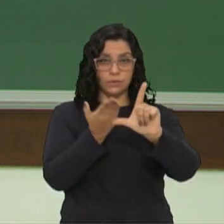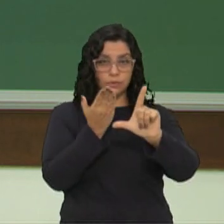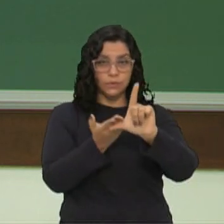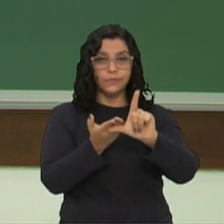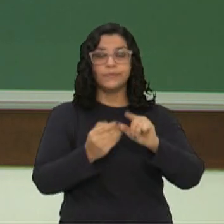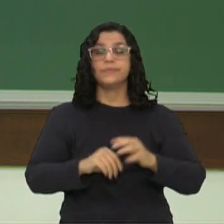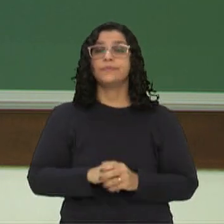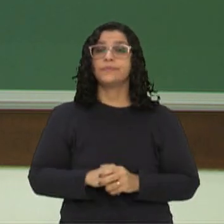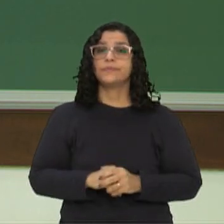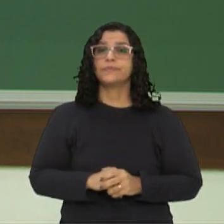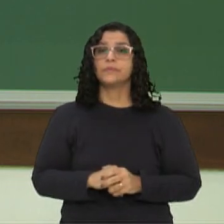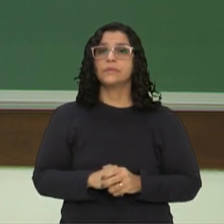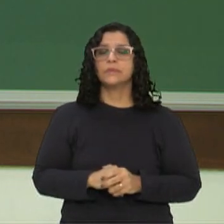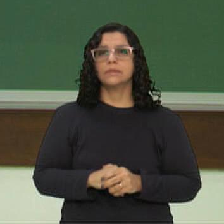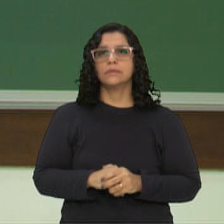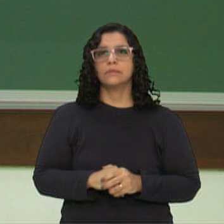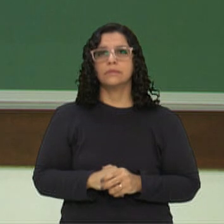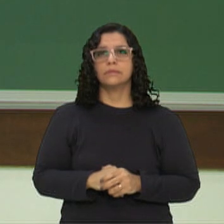né? E